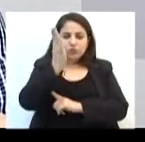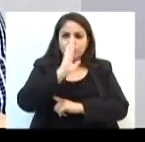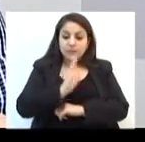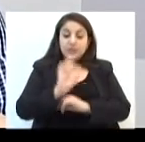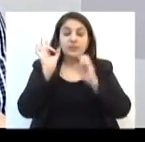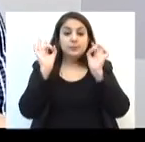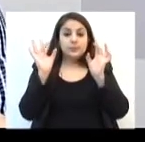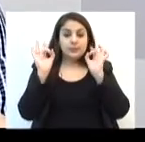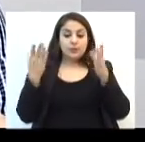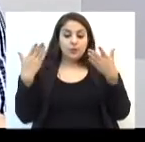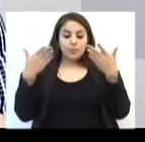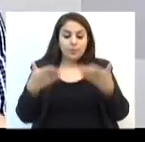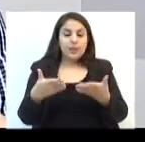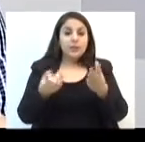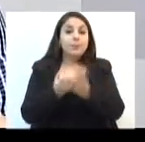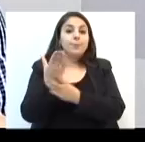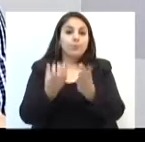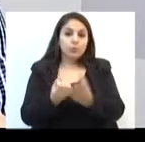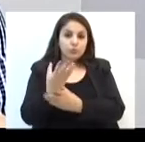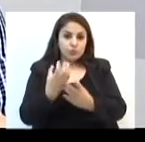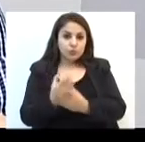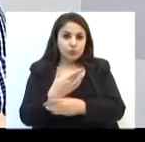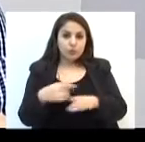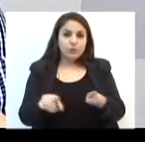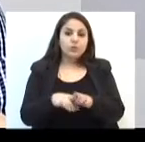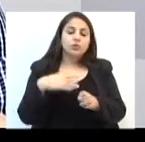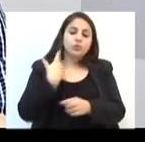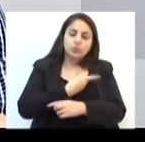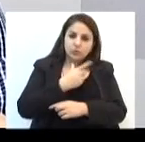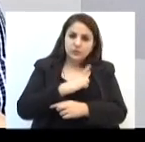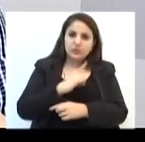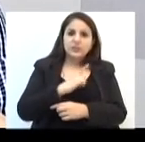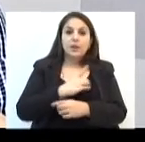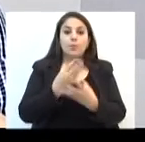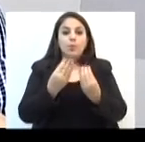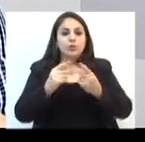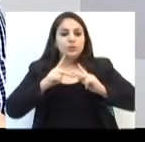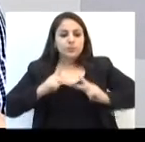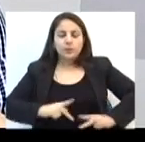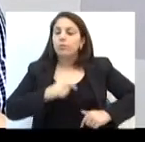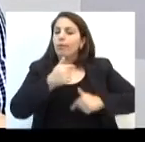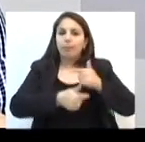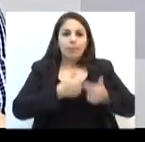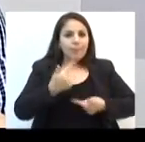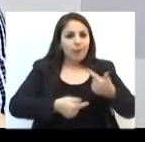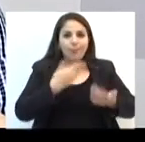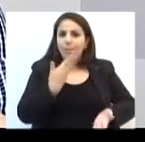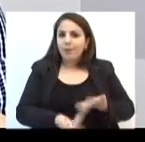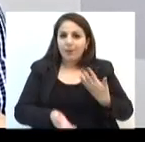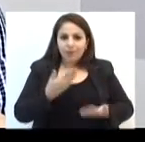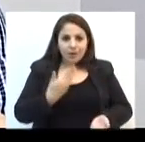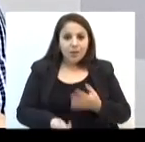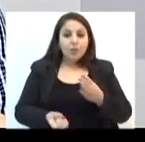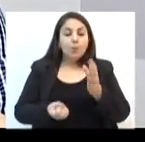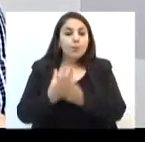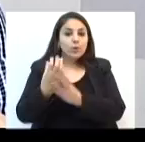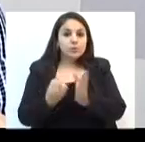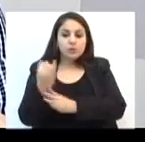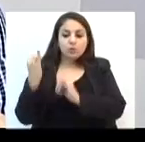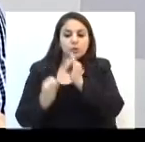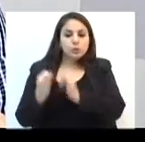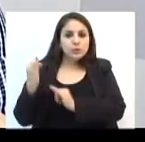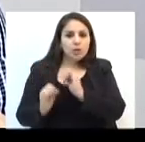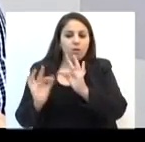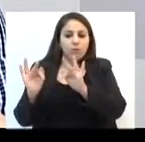sociedade brasileira, especialmente os setores produtivos. Nós temos desemprego aumentando, produção industrial